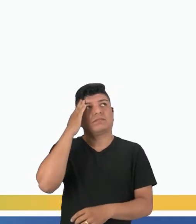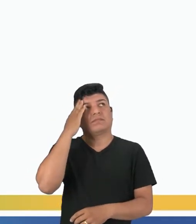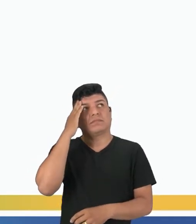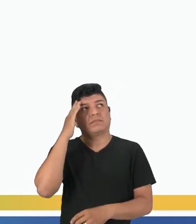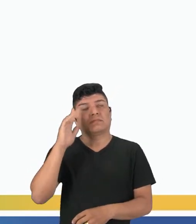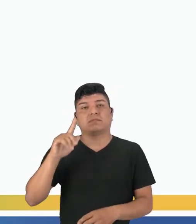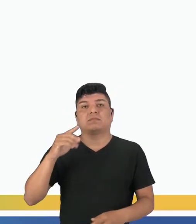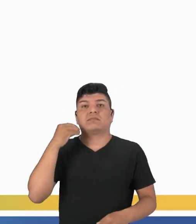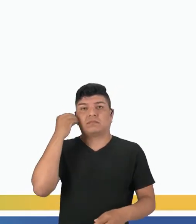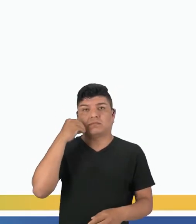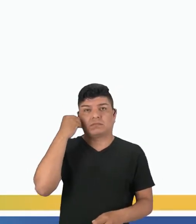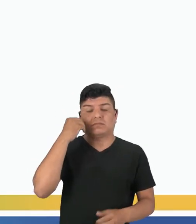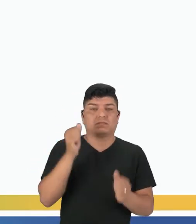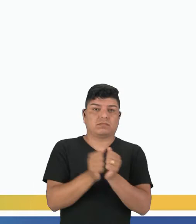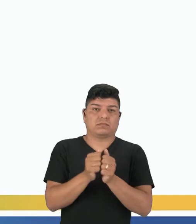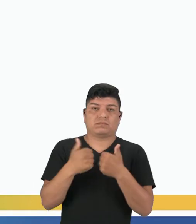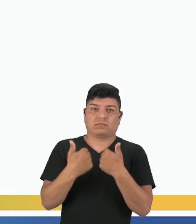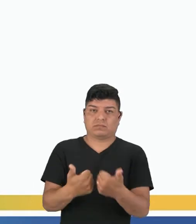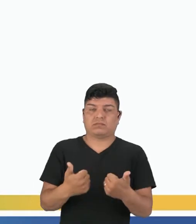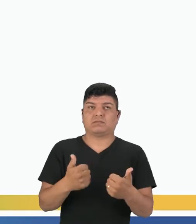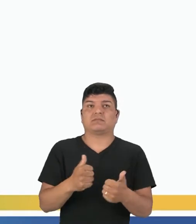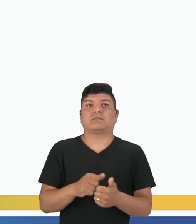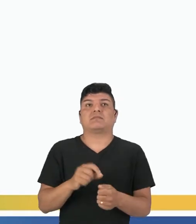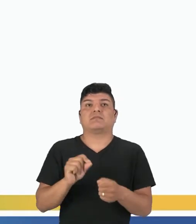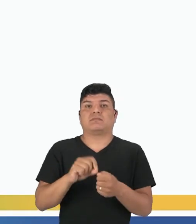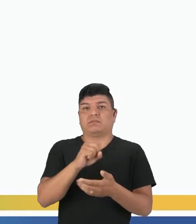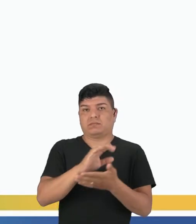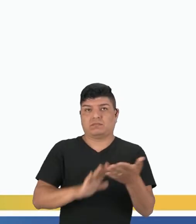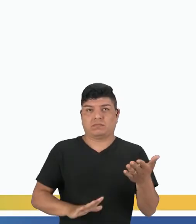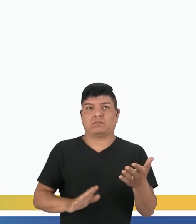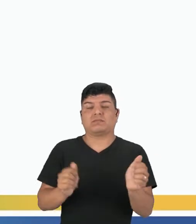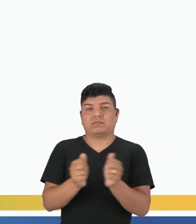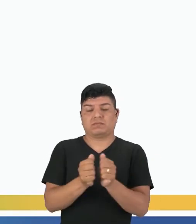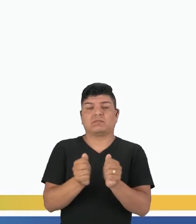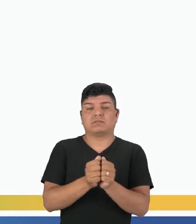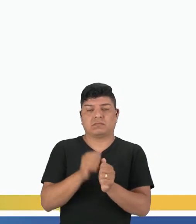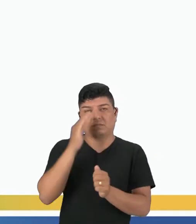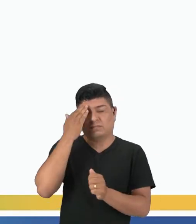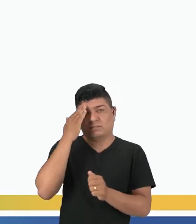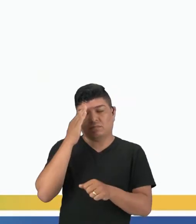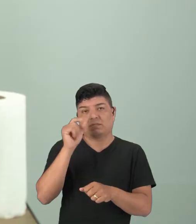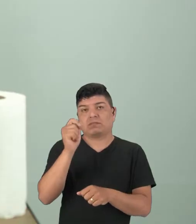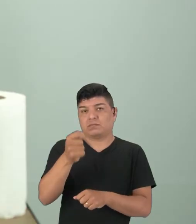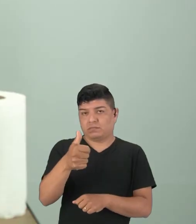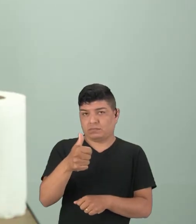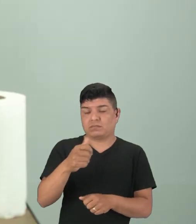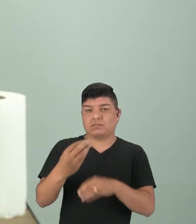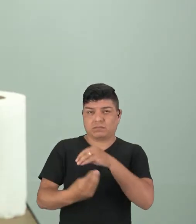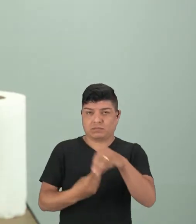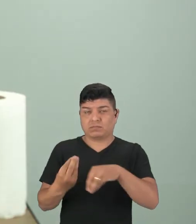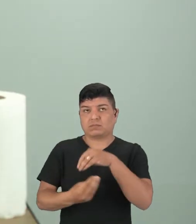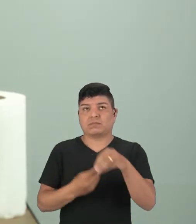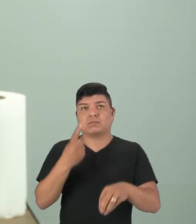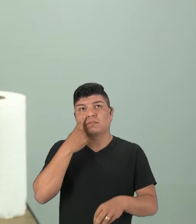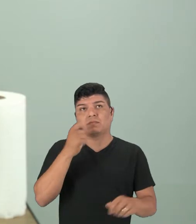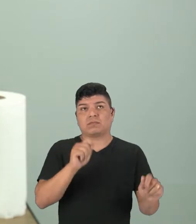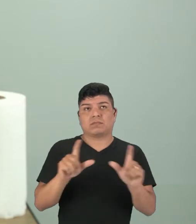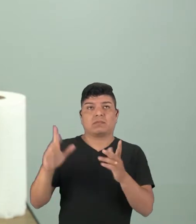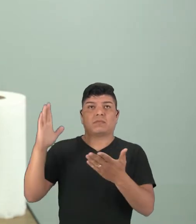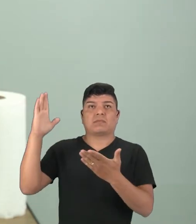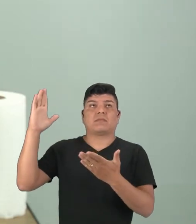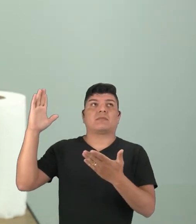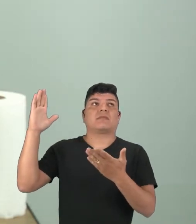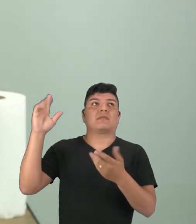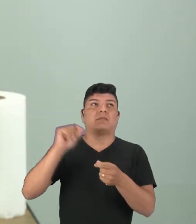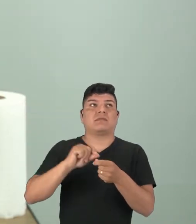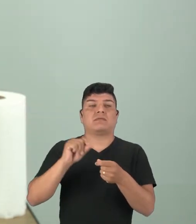por algumas experiências juntos, tá? A gente vai fazer uma atividade aqui comigo para entender um pouco essas misturas. Olha só a atividade